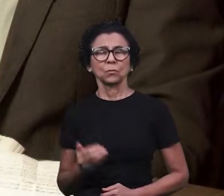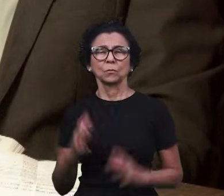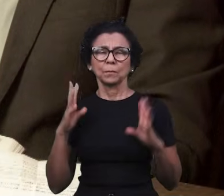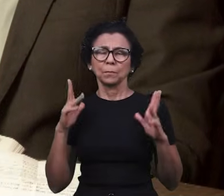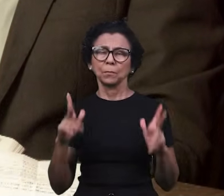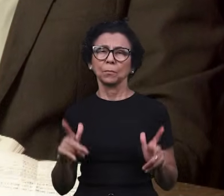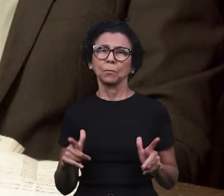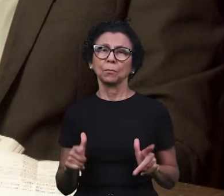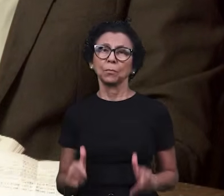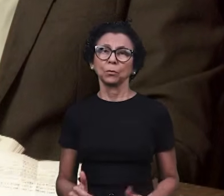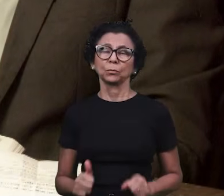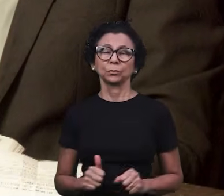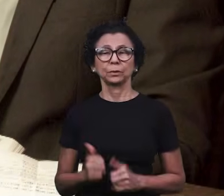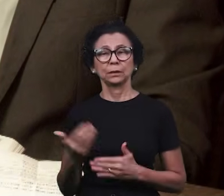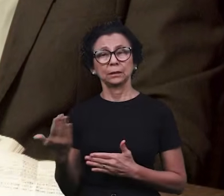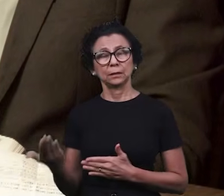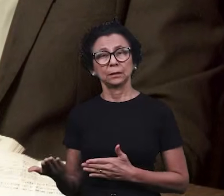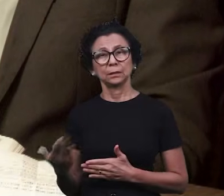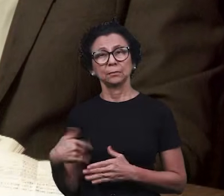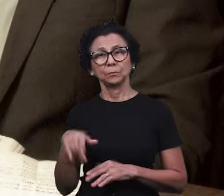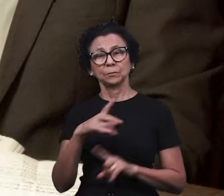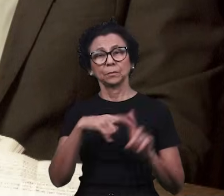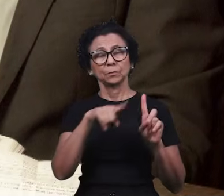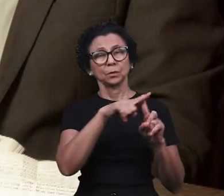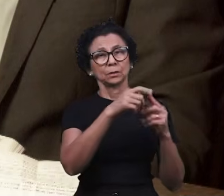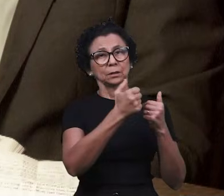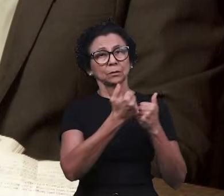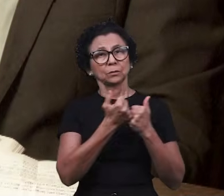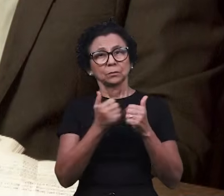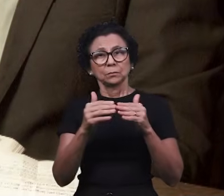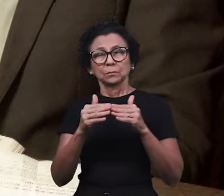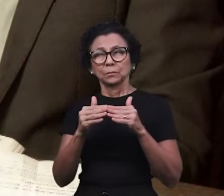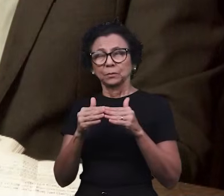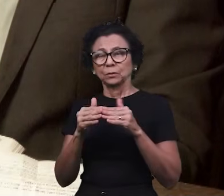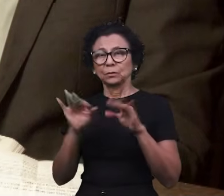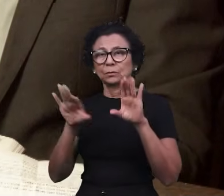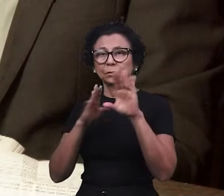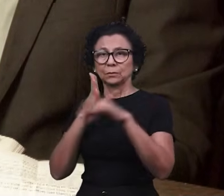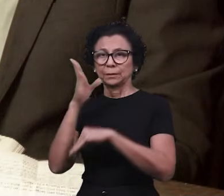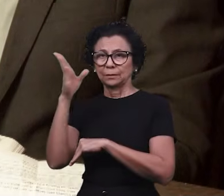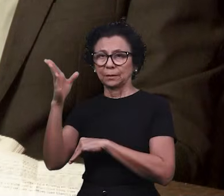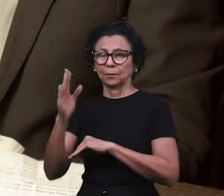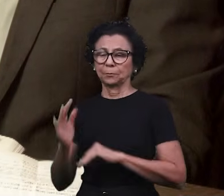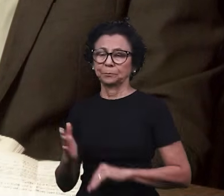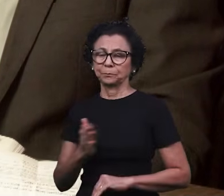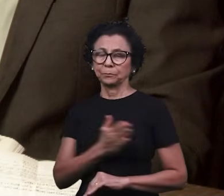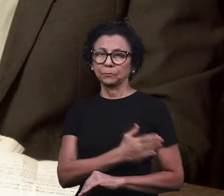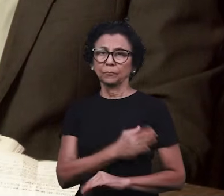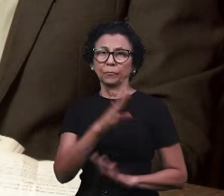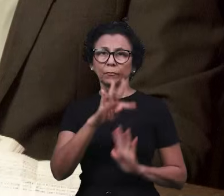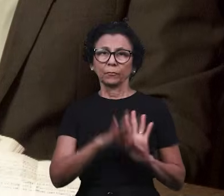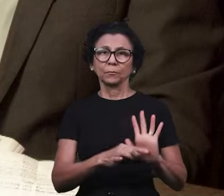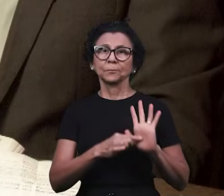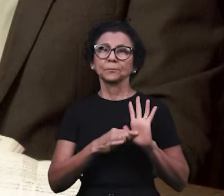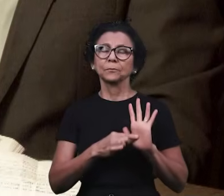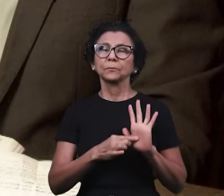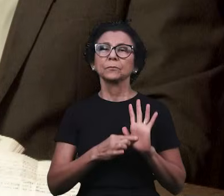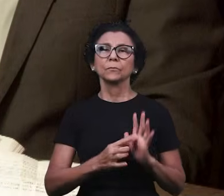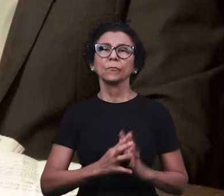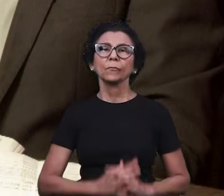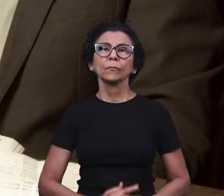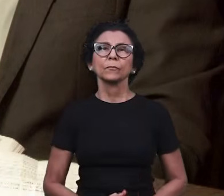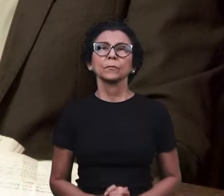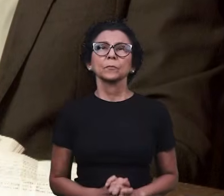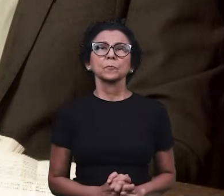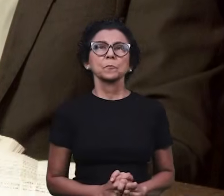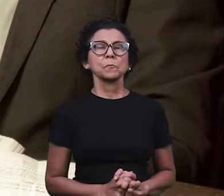entrar na presença desse Deus maravilhoso que é o que aconteceu lá. Então esse capítulo vai tratar justamente daquilo